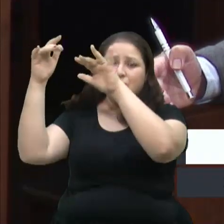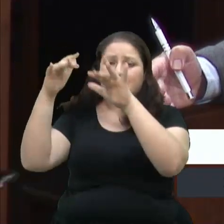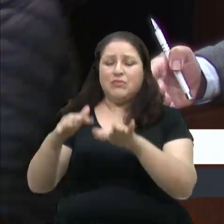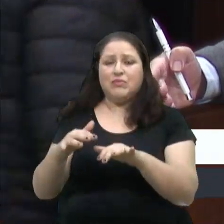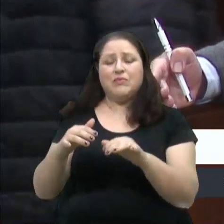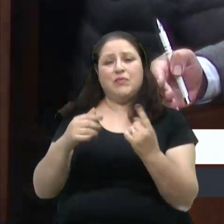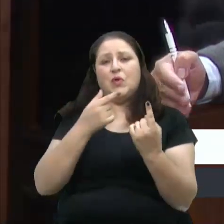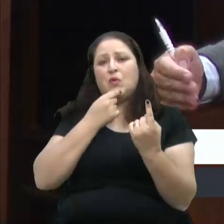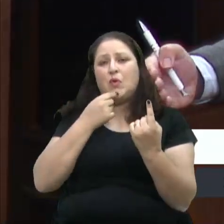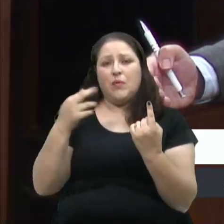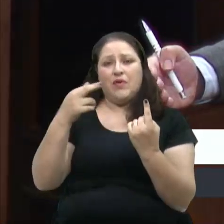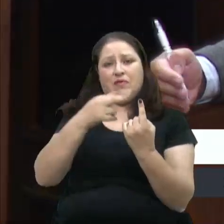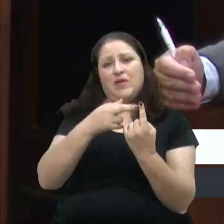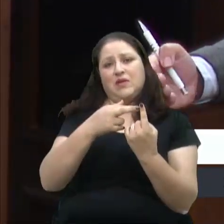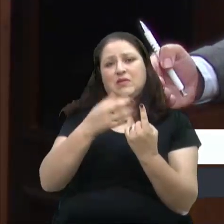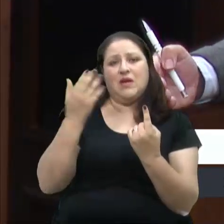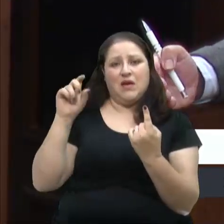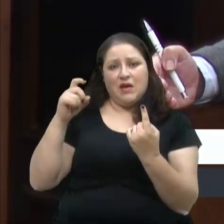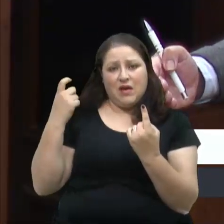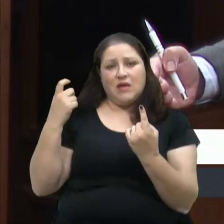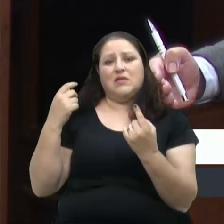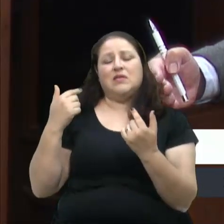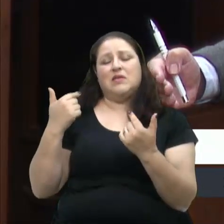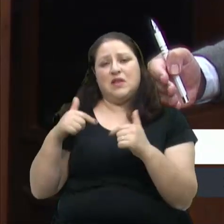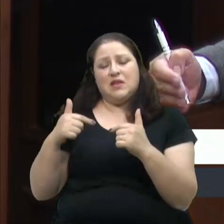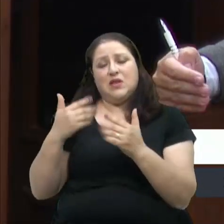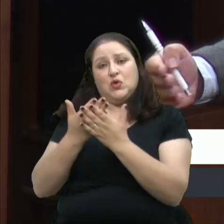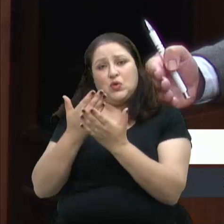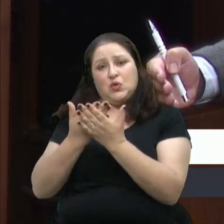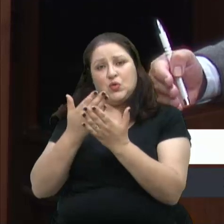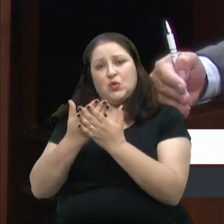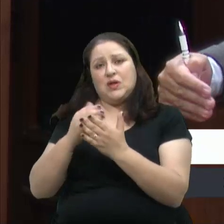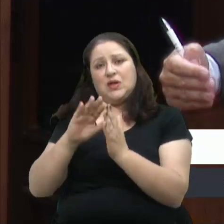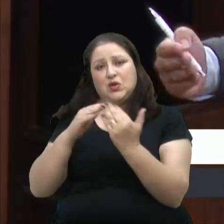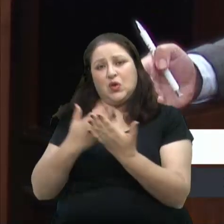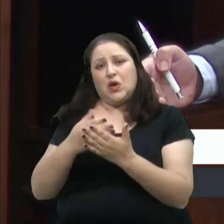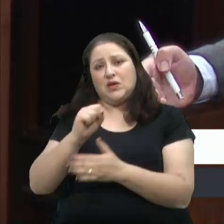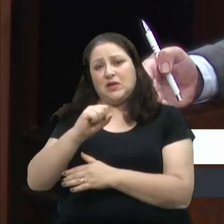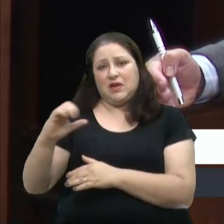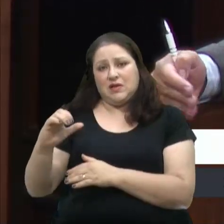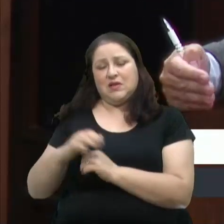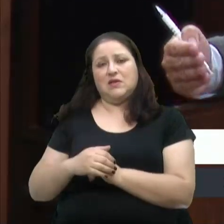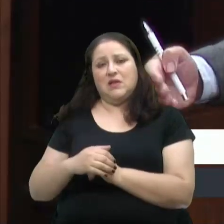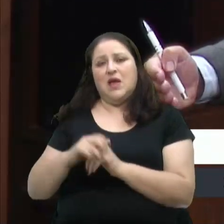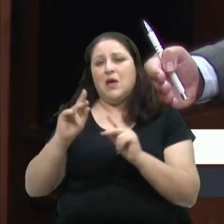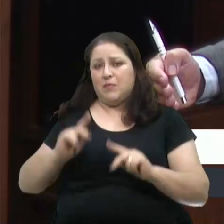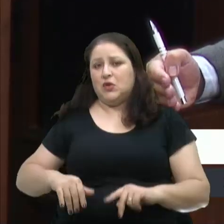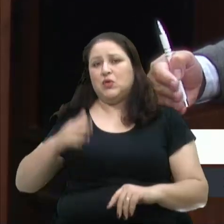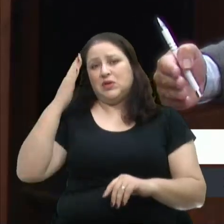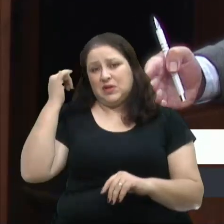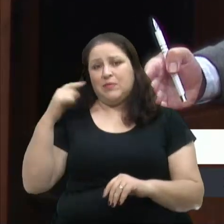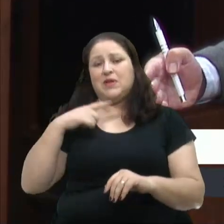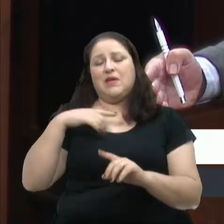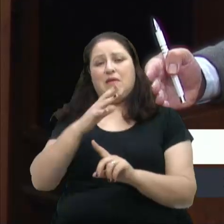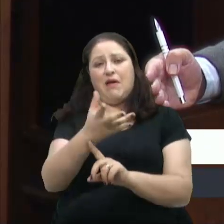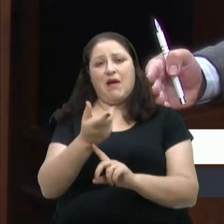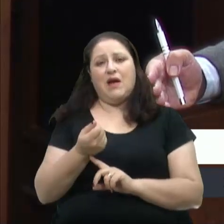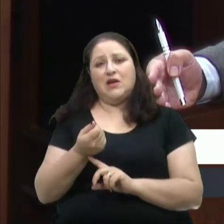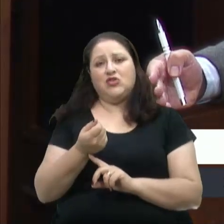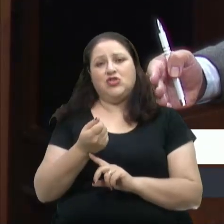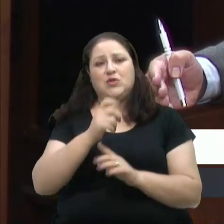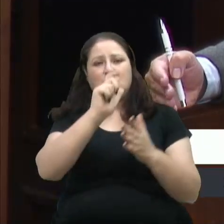uma escola pública como Santa Catarina e que hoje a referência mundial em grafite E aí todo mundo sabe que onde há o grafite onde há arte pixador